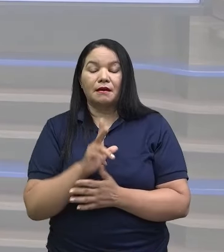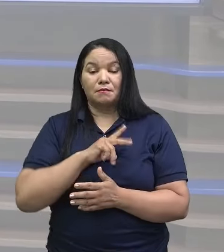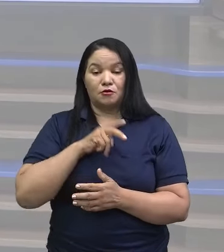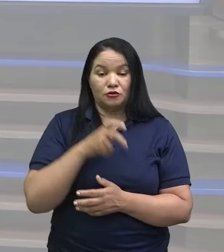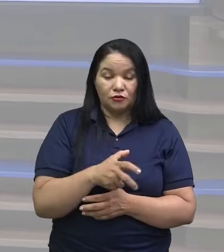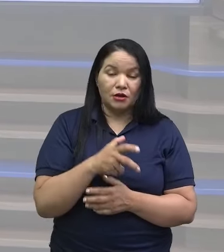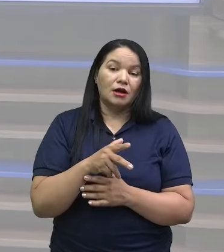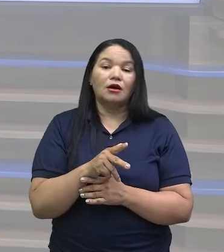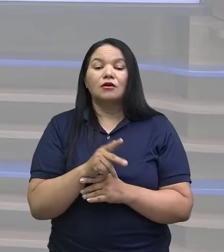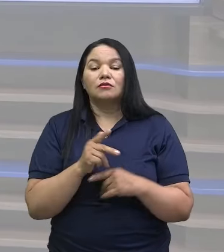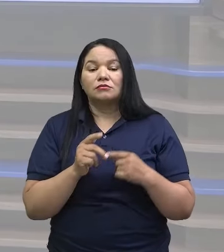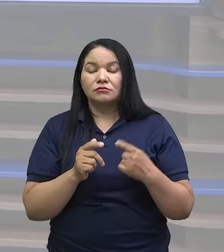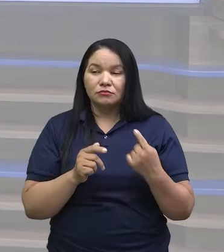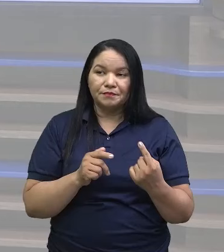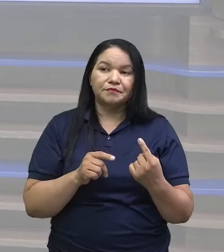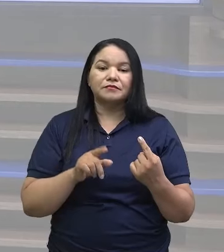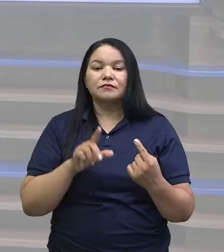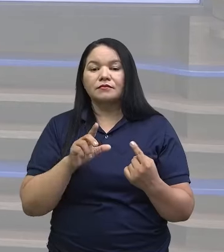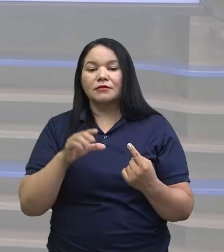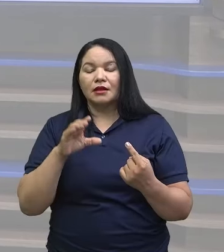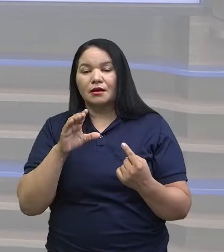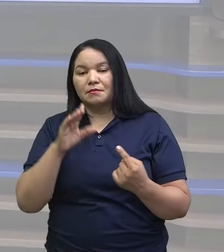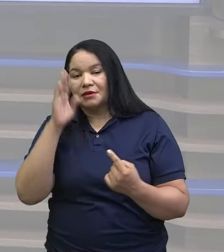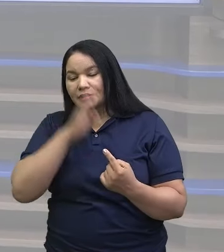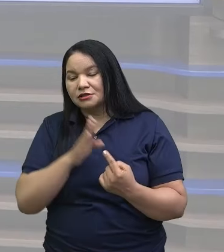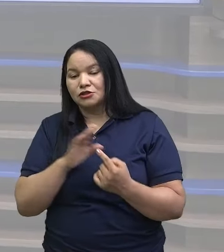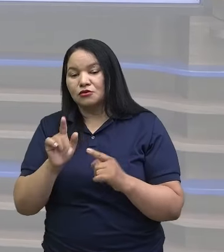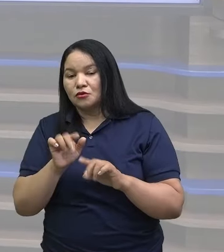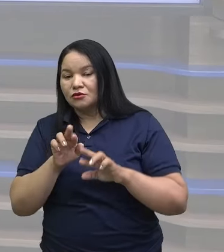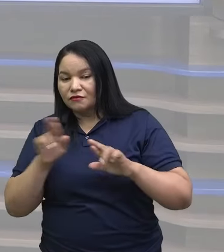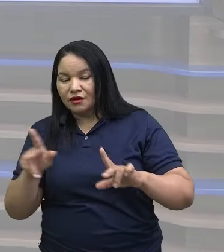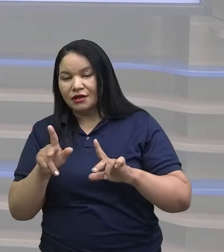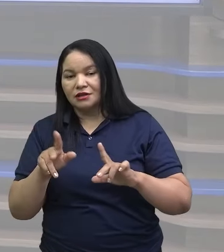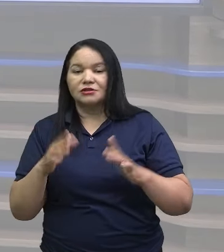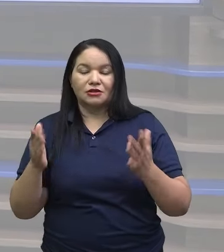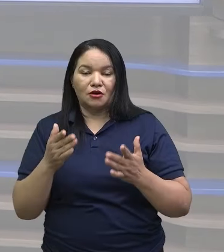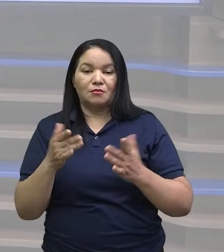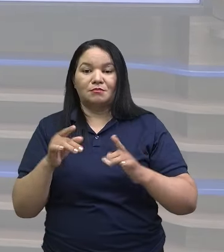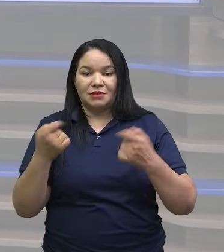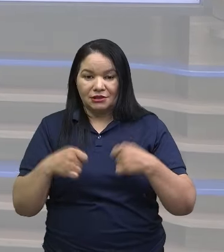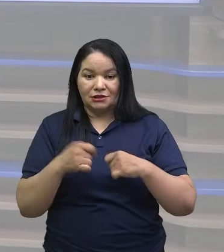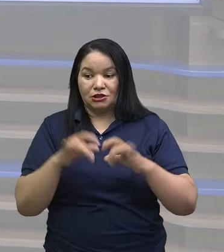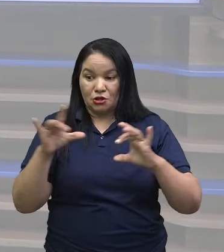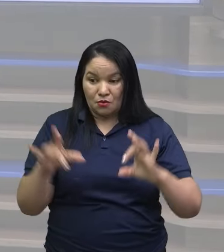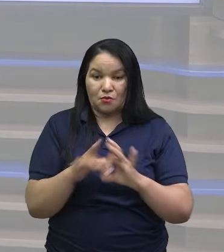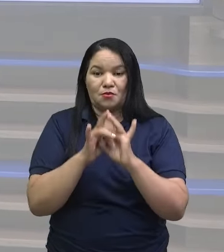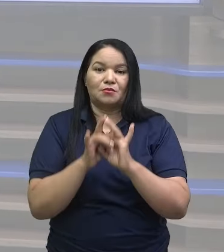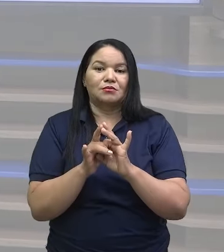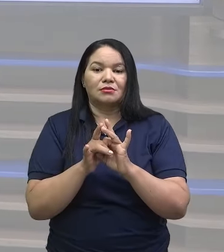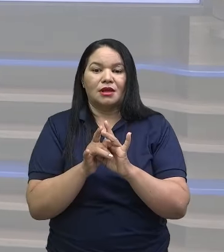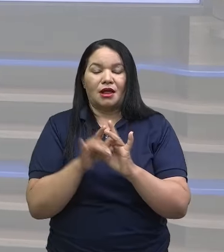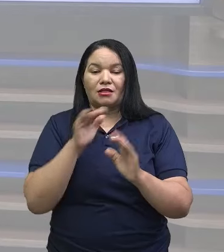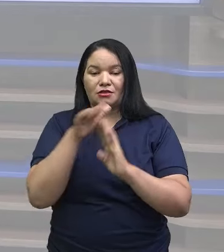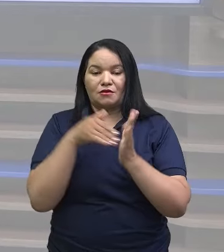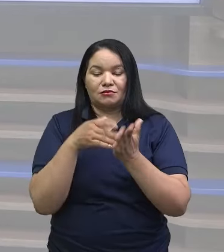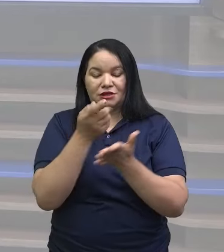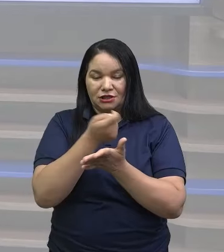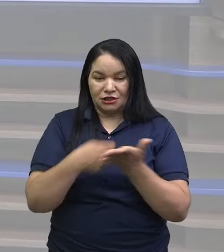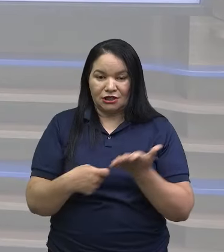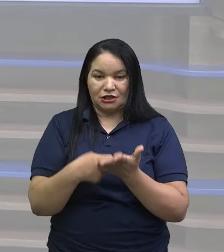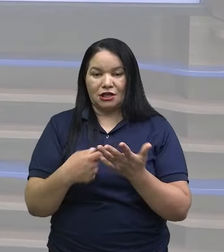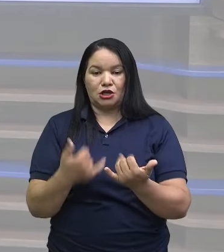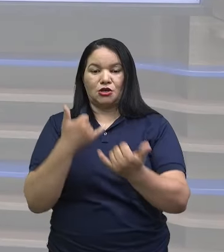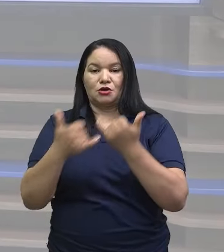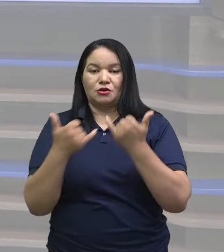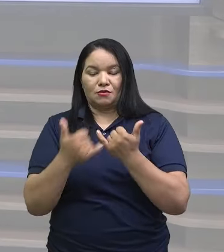forma, o Brasil fazia de outra, não sei quem fazia de outra, e vamos acabar com isso e todo mundo vai se juntar e escrever a mesma coisa. O